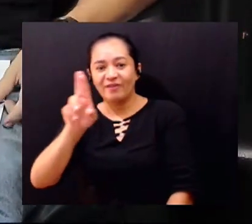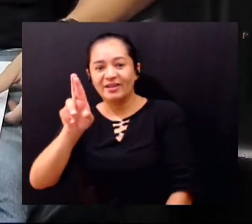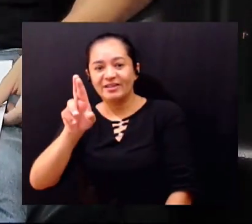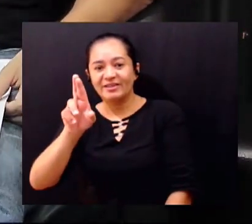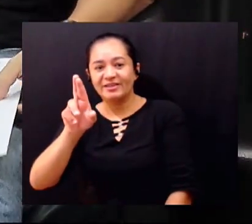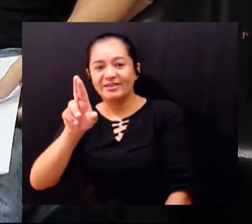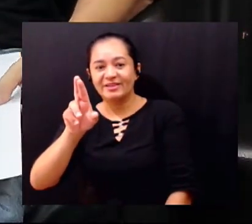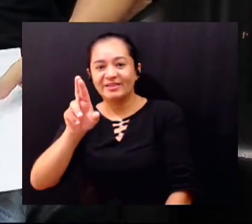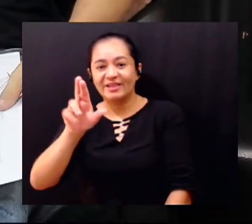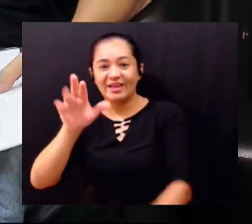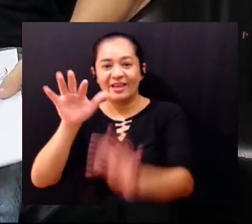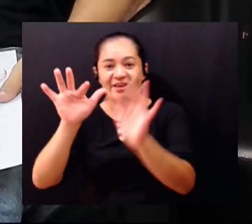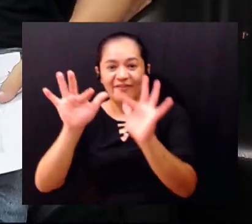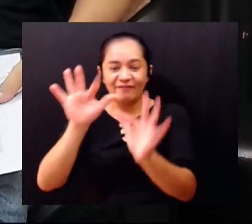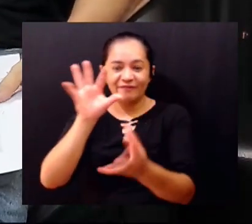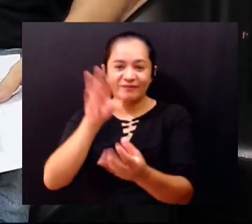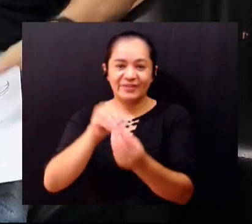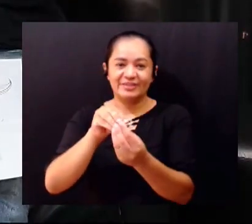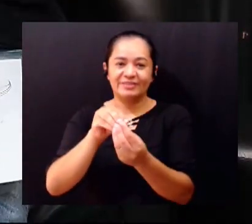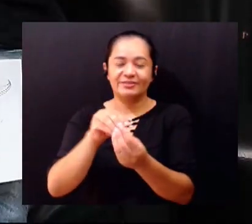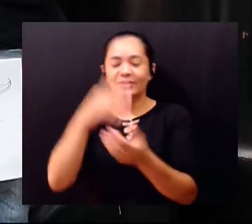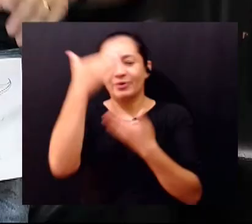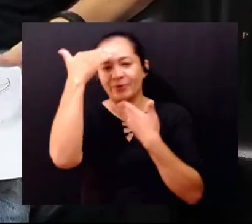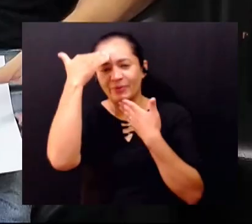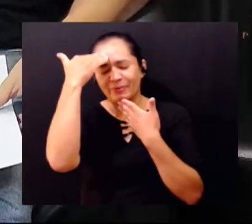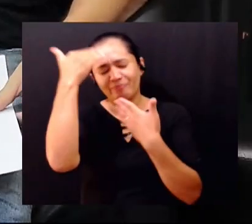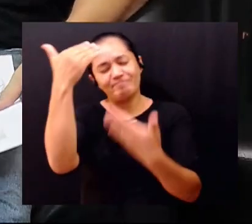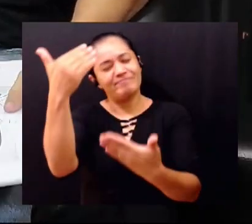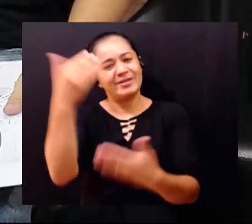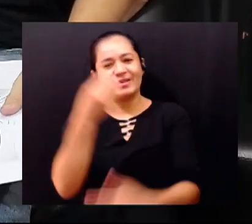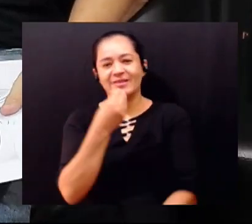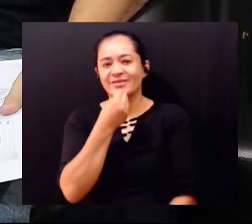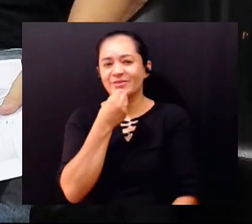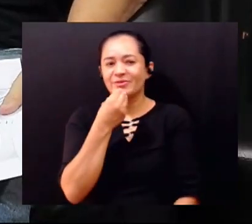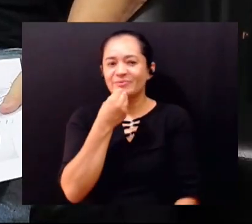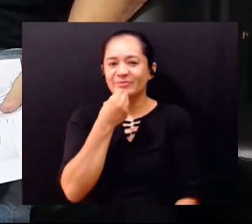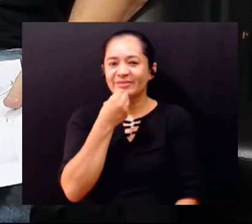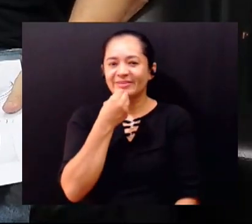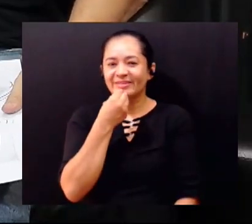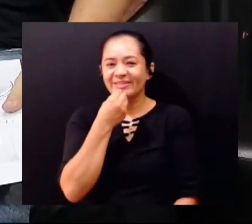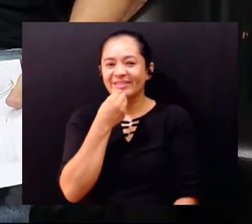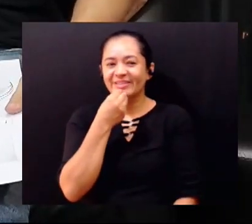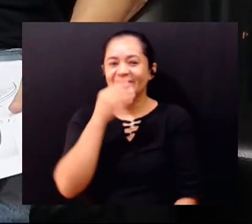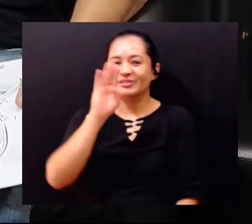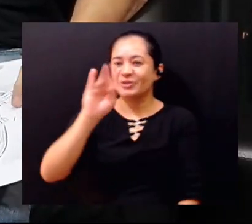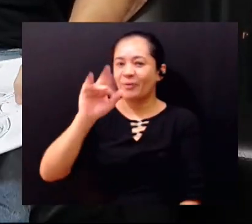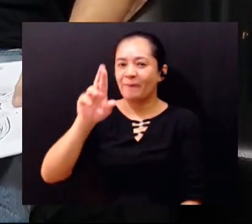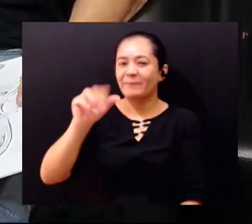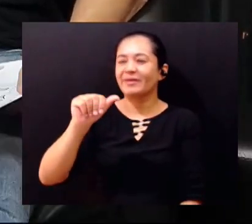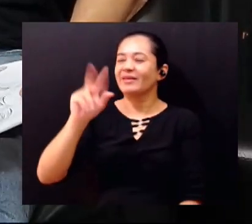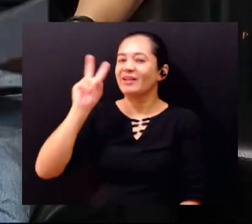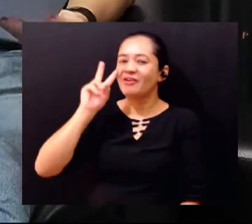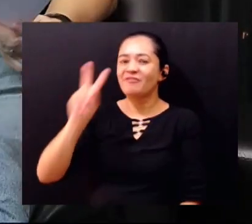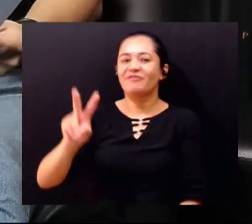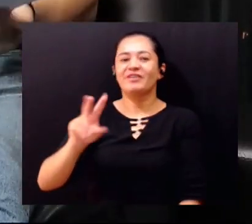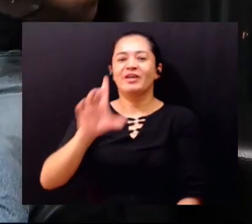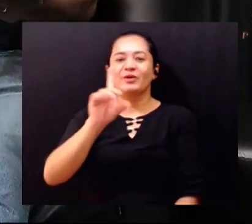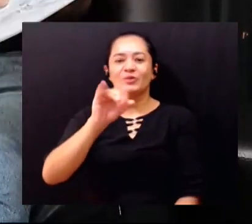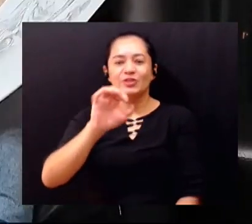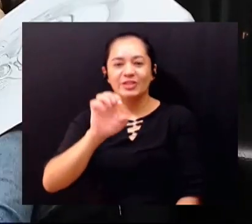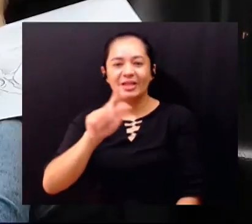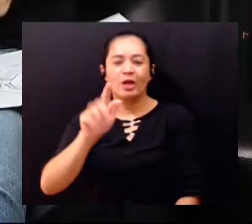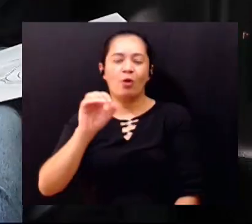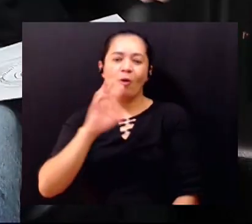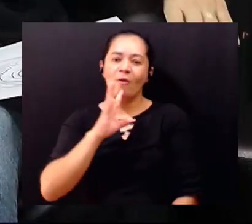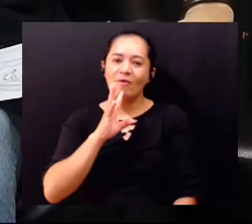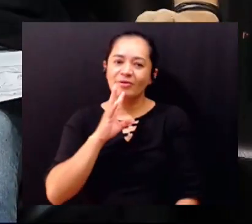do laço. Obrigado, agradeço, Rúbia, oportunidade, pude rever o Bira aqui, eu conheci o Diego, não conhecia ainda. E vou